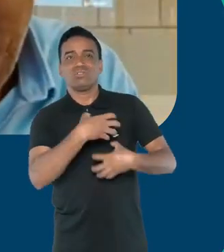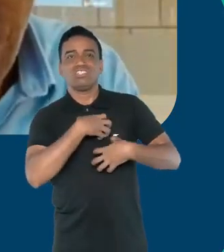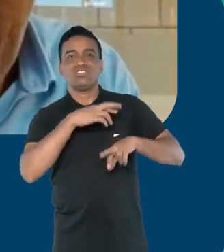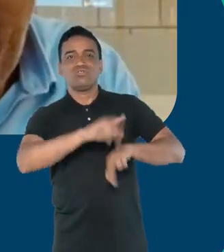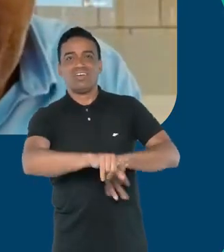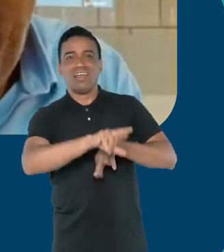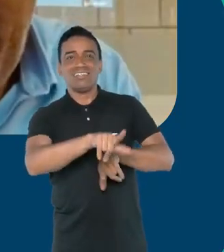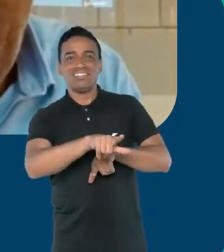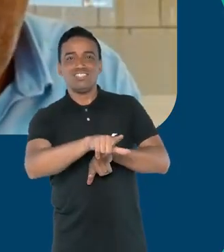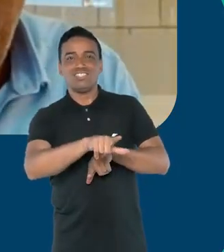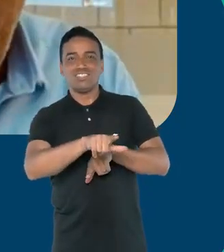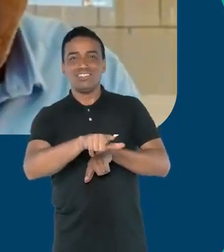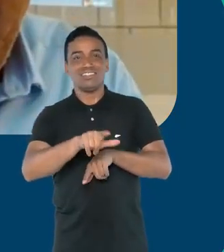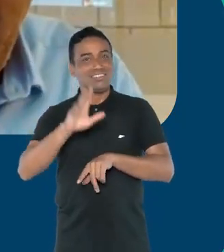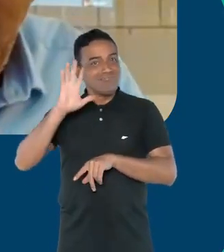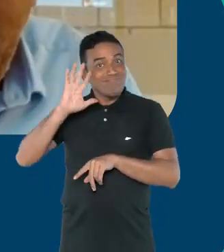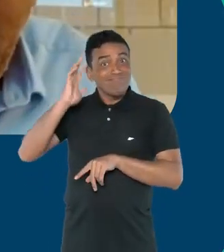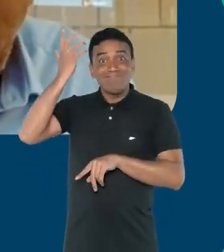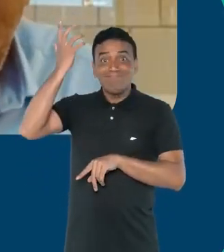causalidade, né?